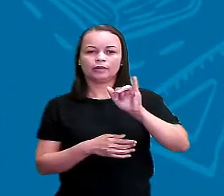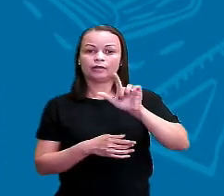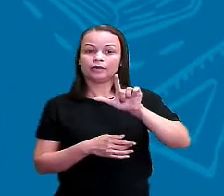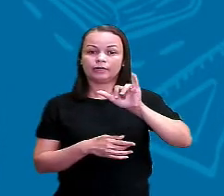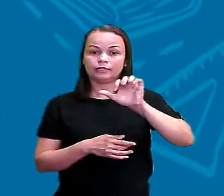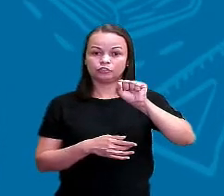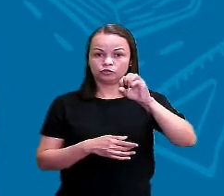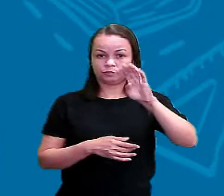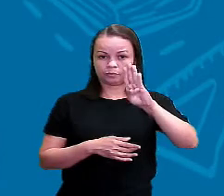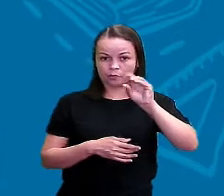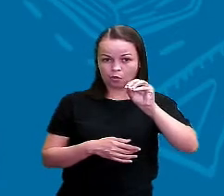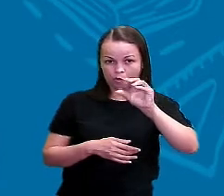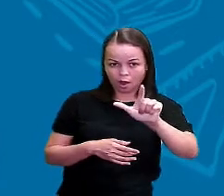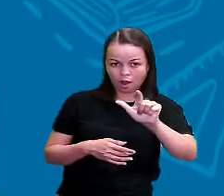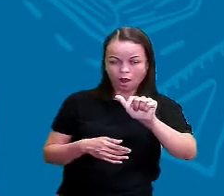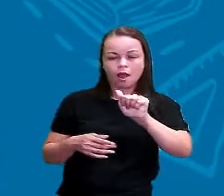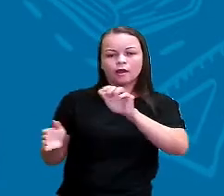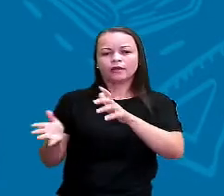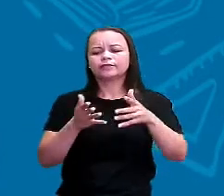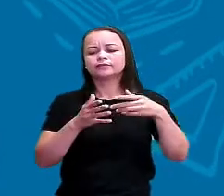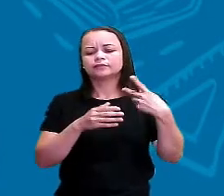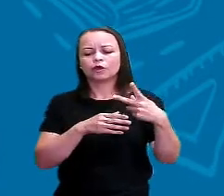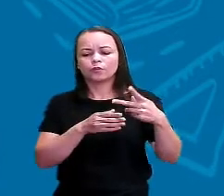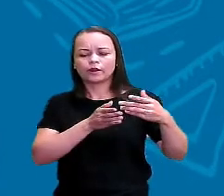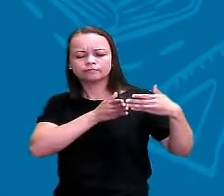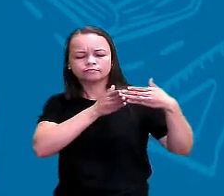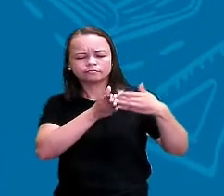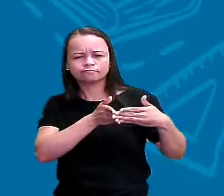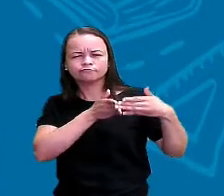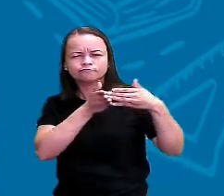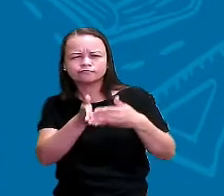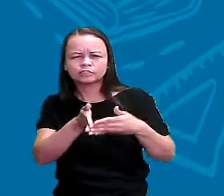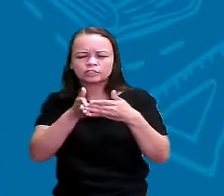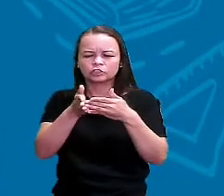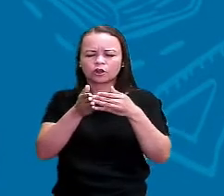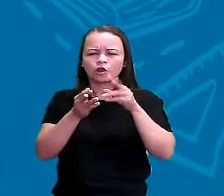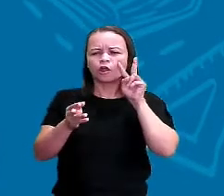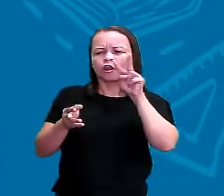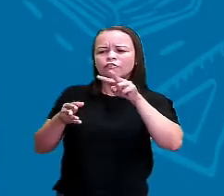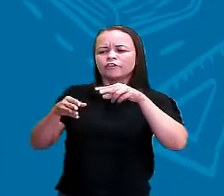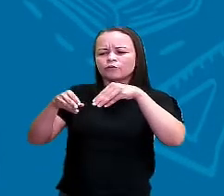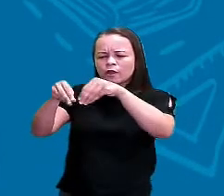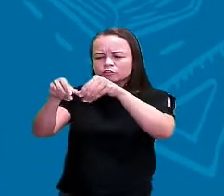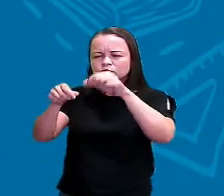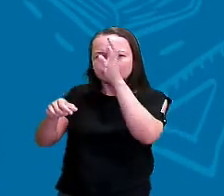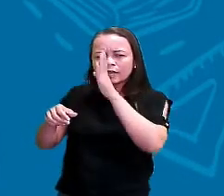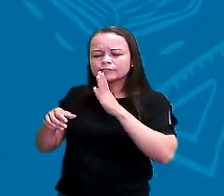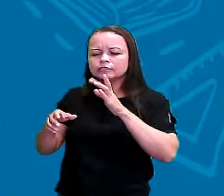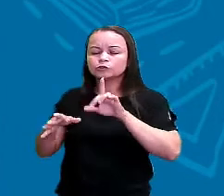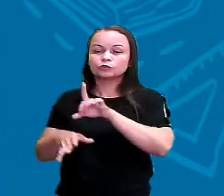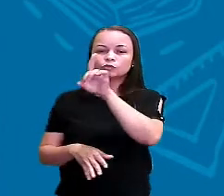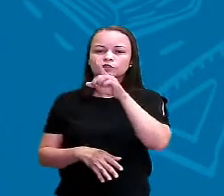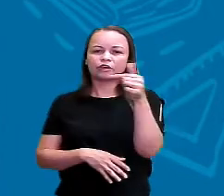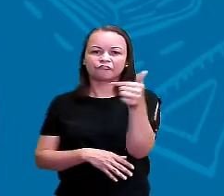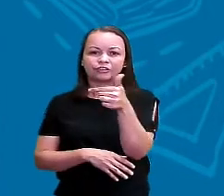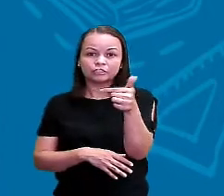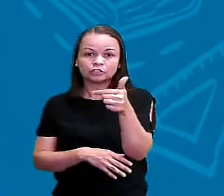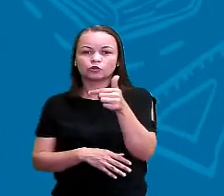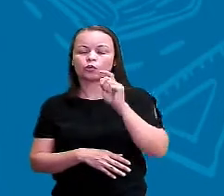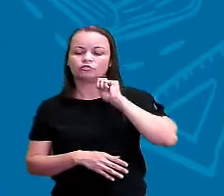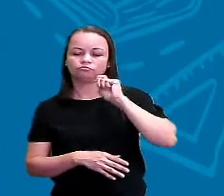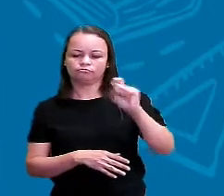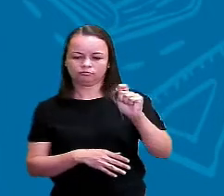tá? Mas eles só conseguiram chegar a avistar a terra do Brasil no dia 22 de abril. Eles